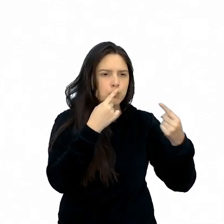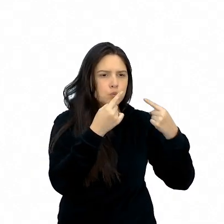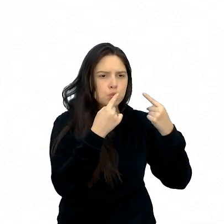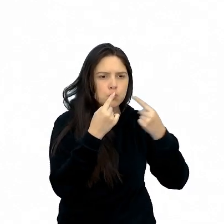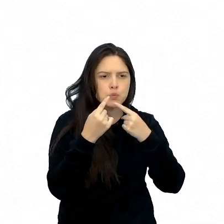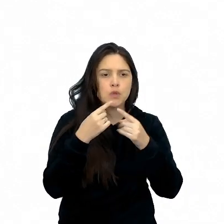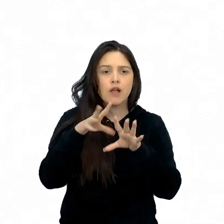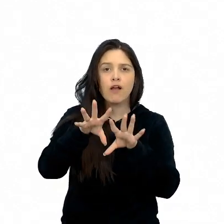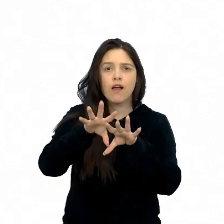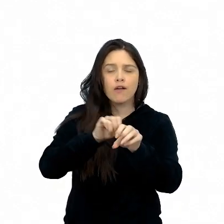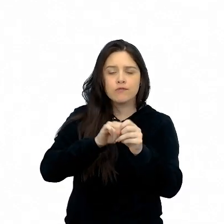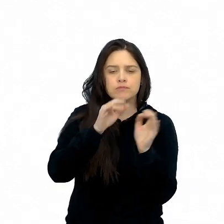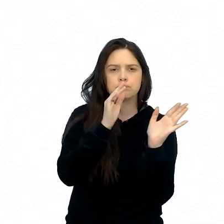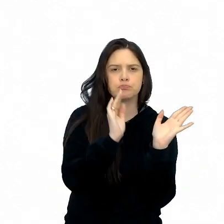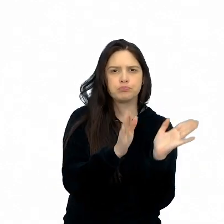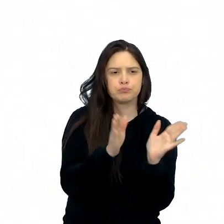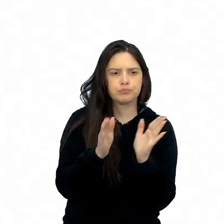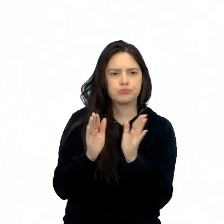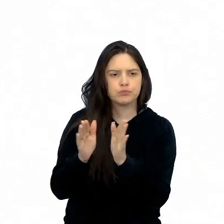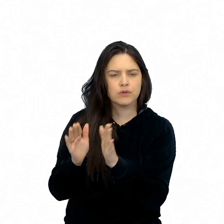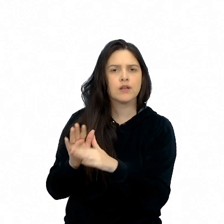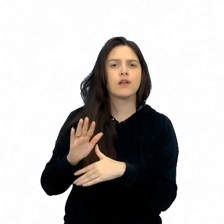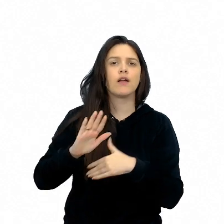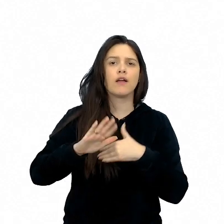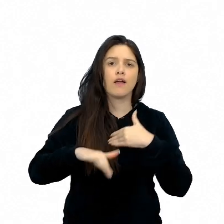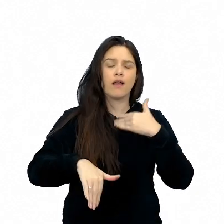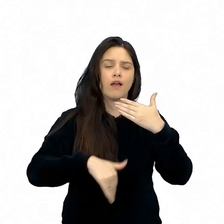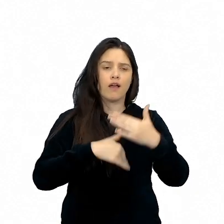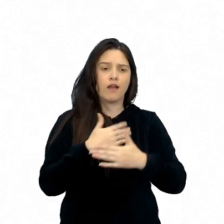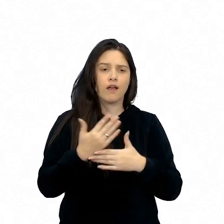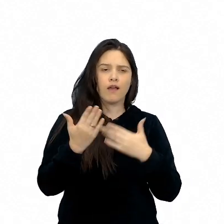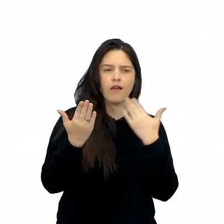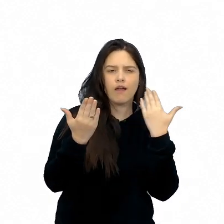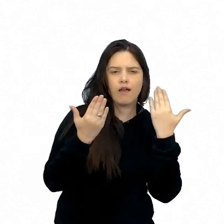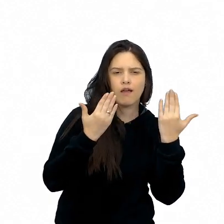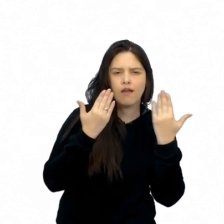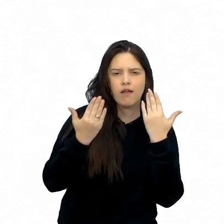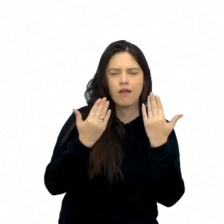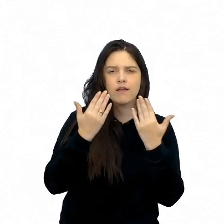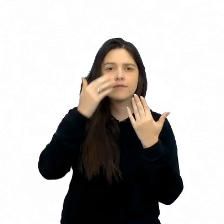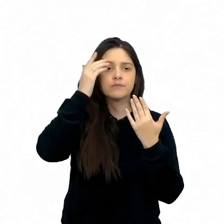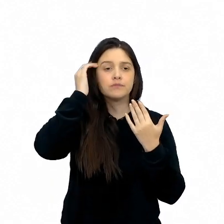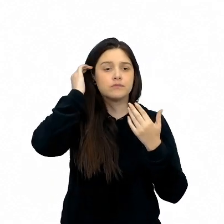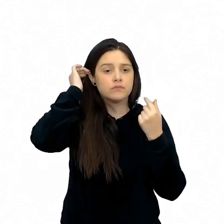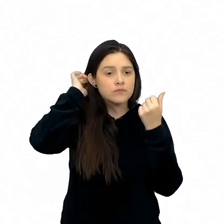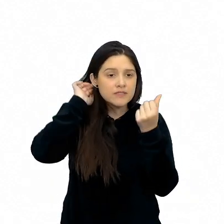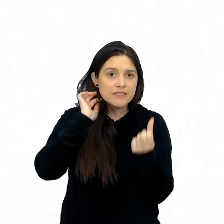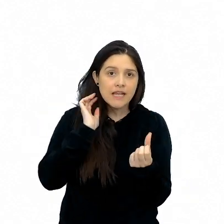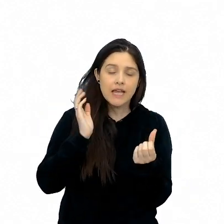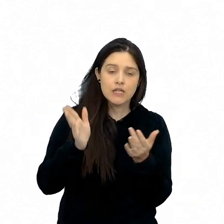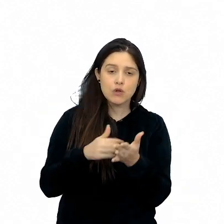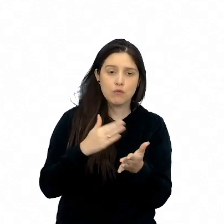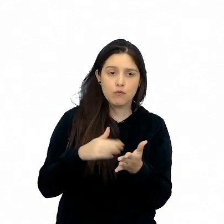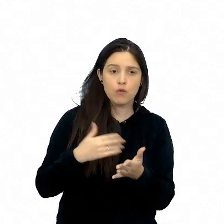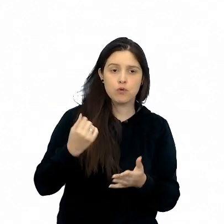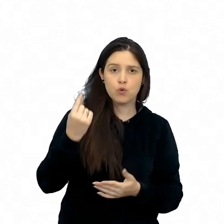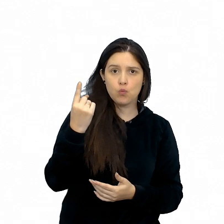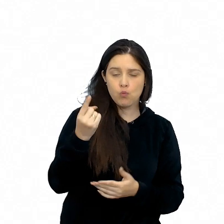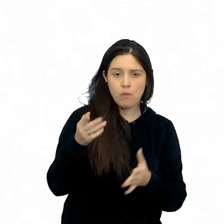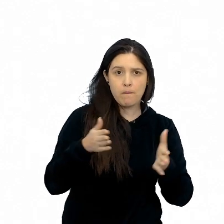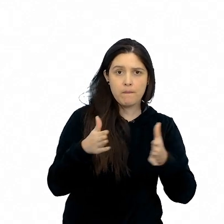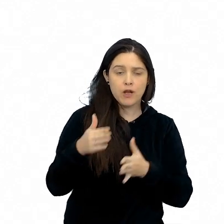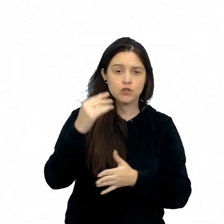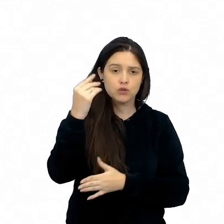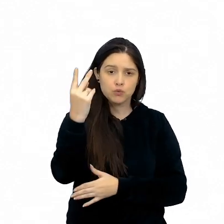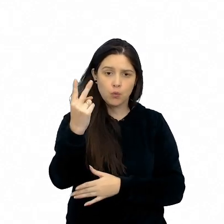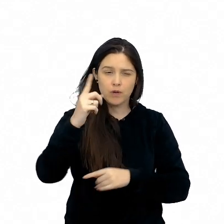na formação de etapa. Nós vamos procurar analisar a situação de aprendizagem 6, do volume 1, da parte 2, do